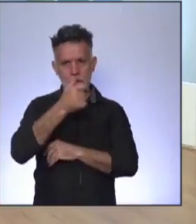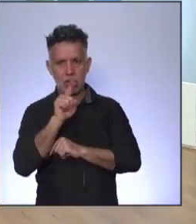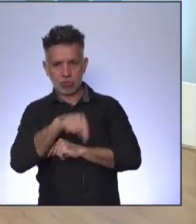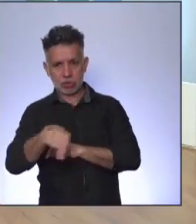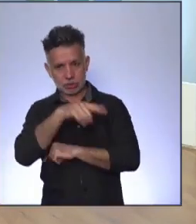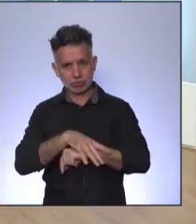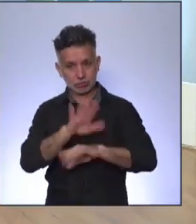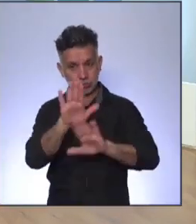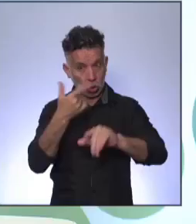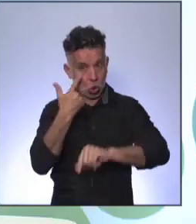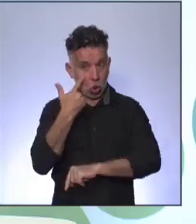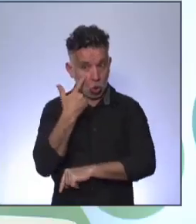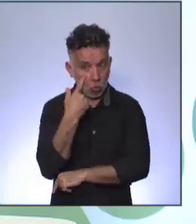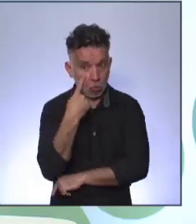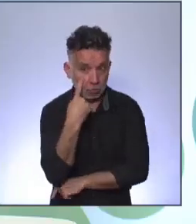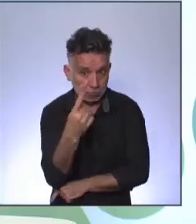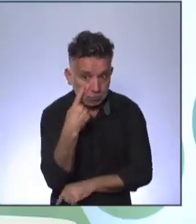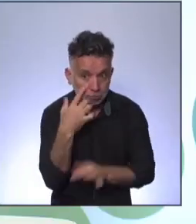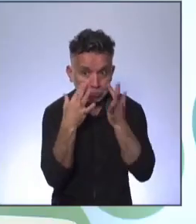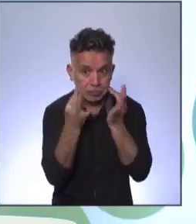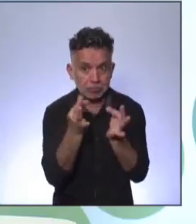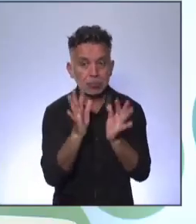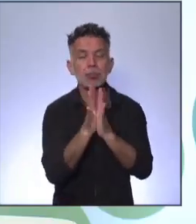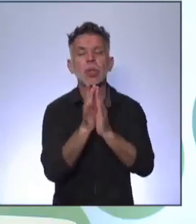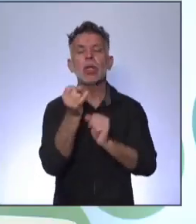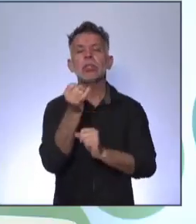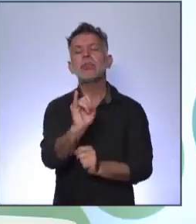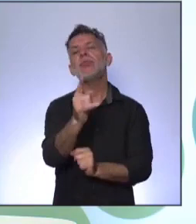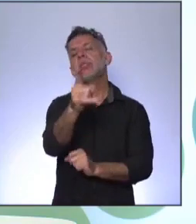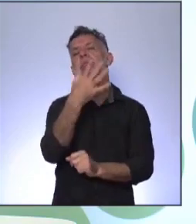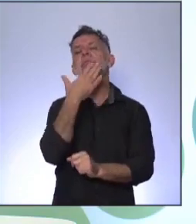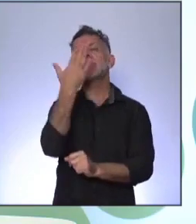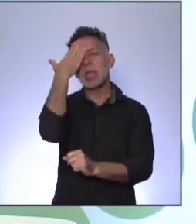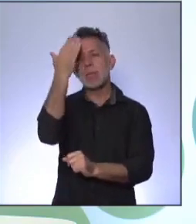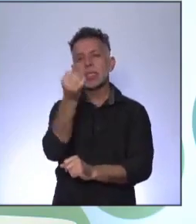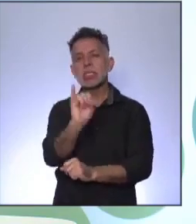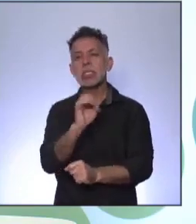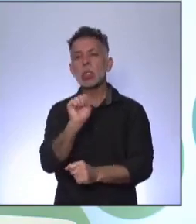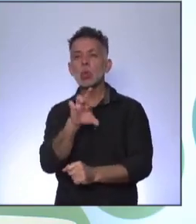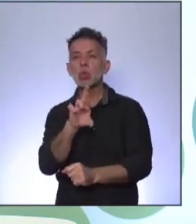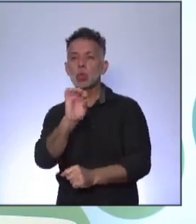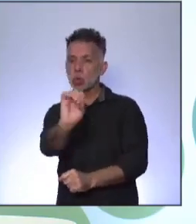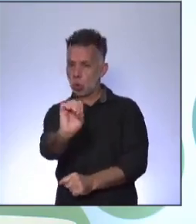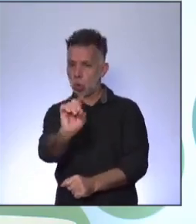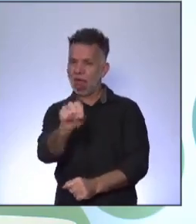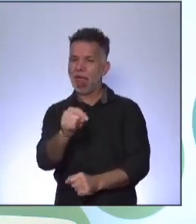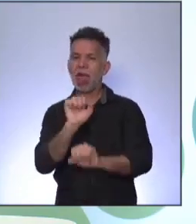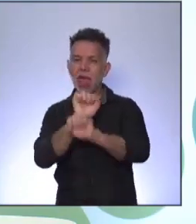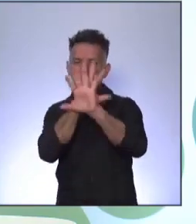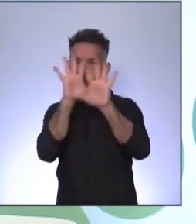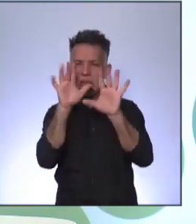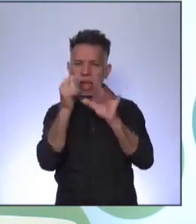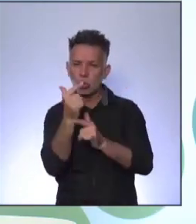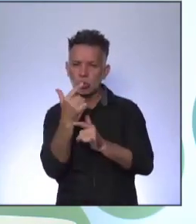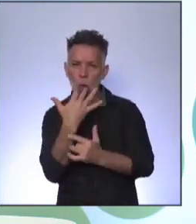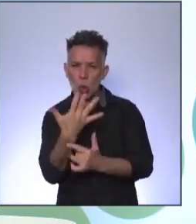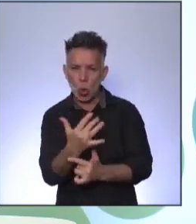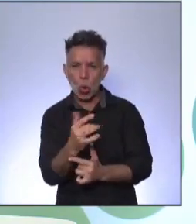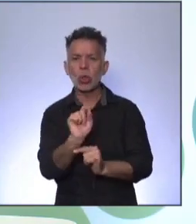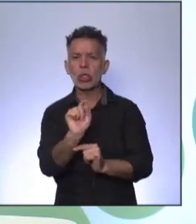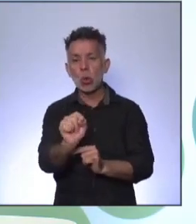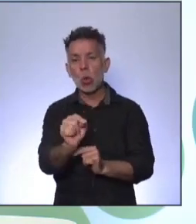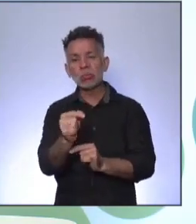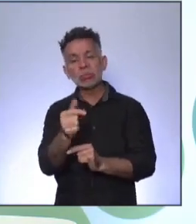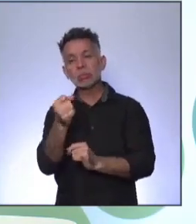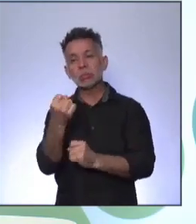só, para vocês saberem se o soro é ou não transparente, como alguns alunos colocaram,